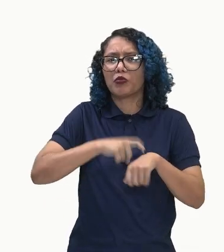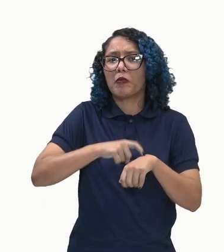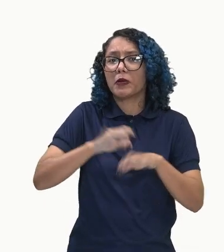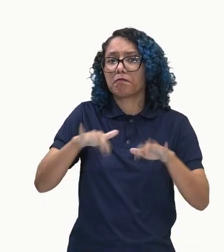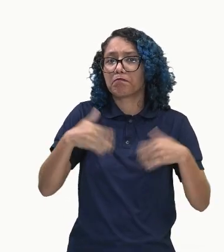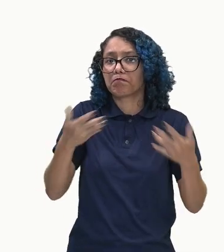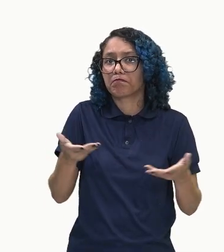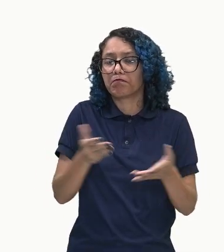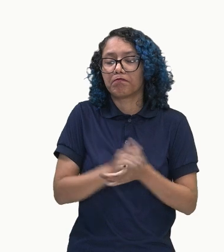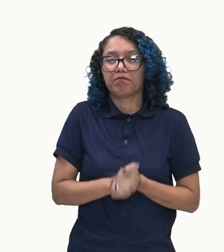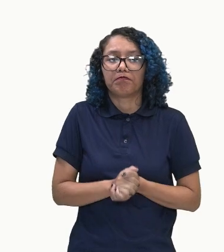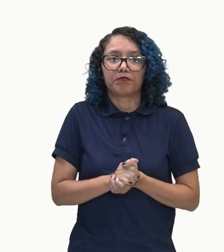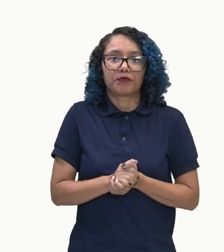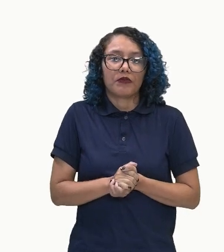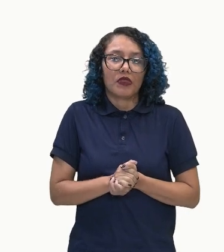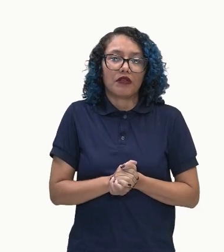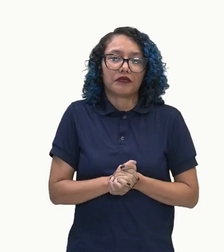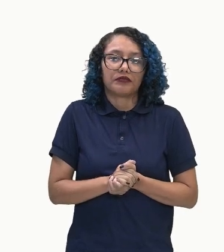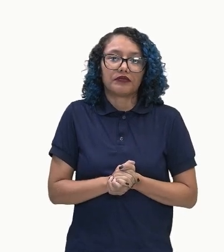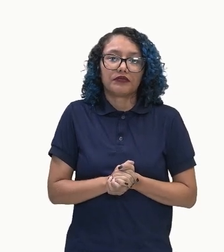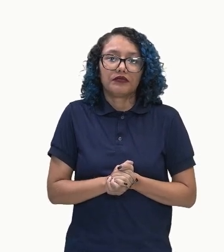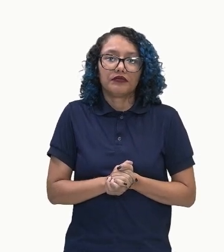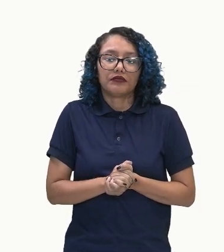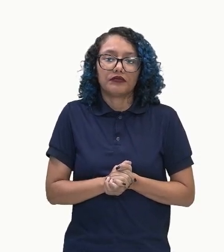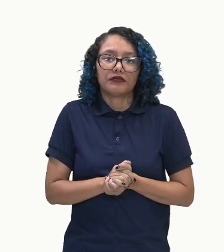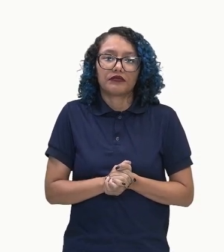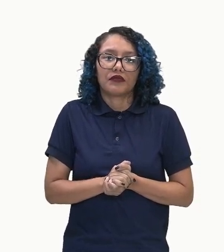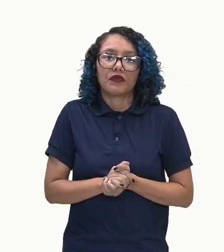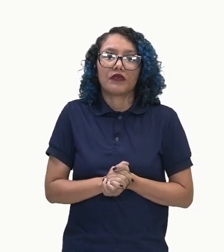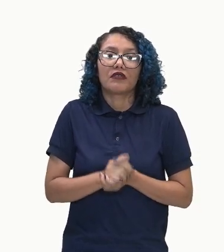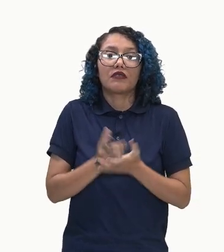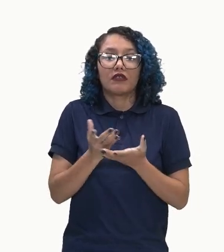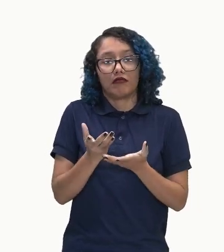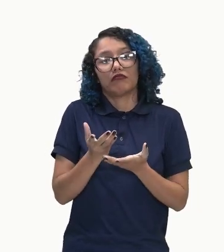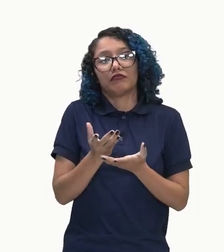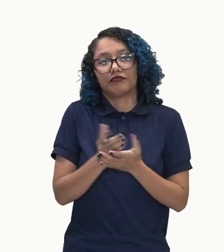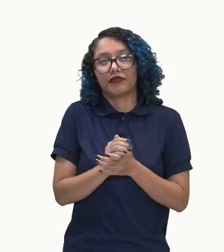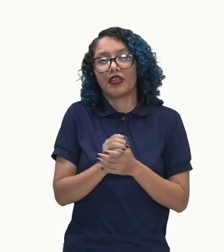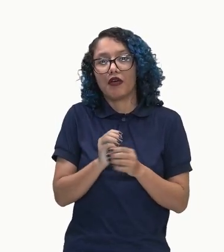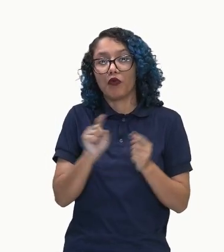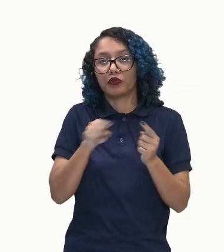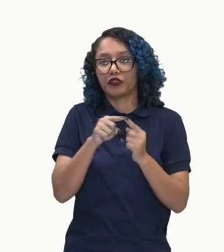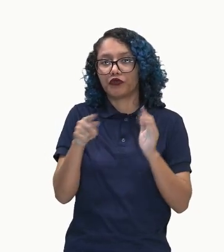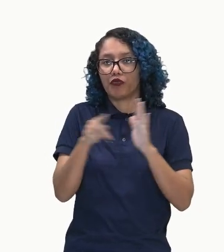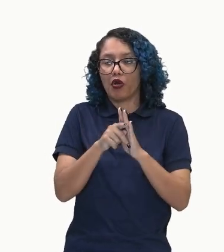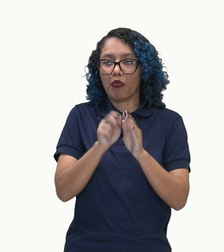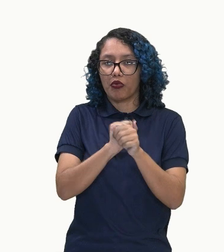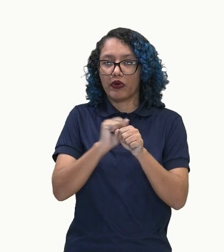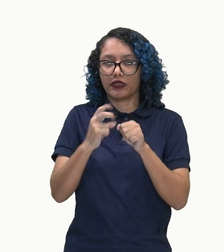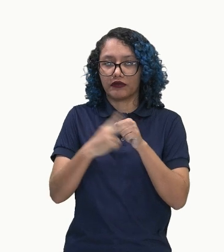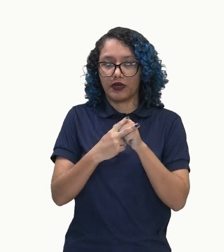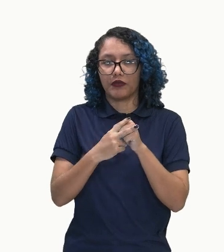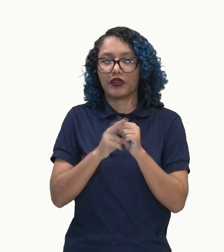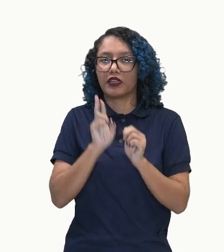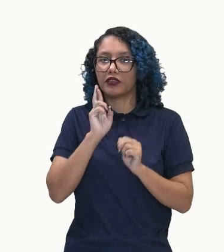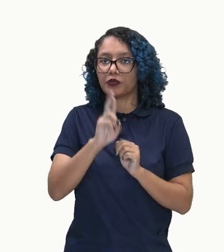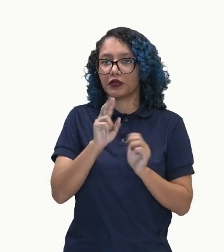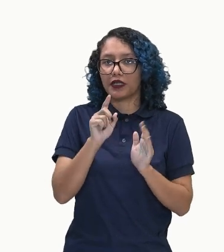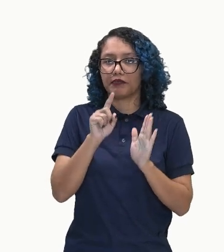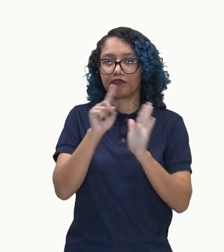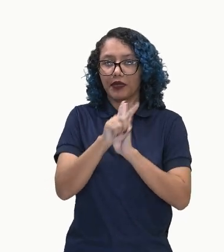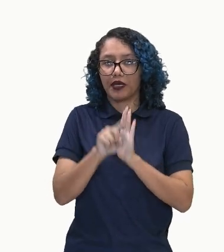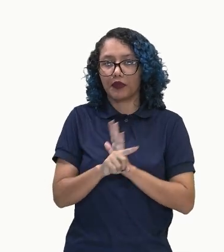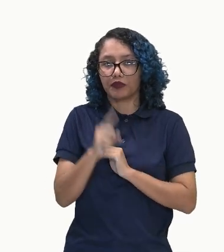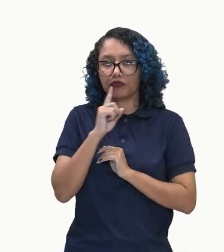resumo, os advérbios, eles vão responder perguntas como essas aqui, ó. How, que significa como. Aí